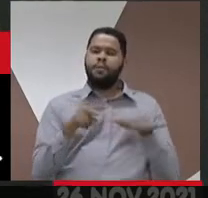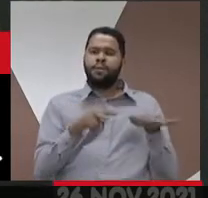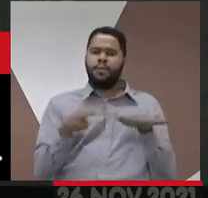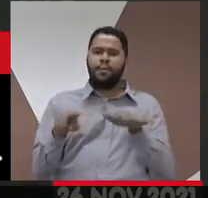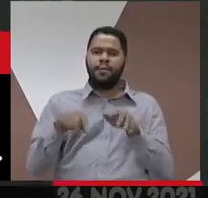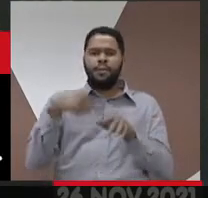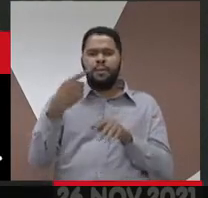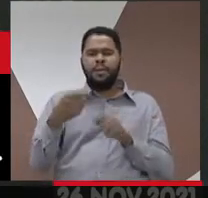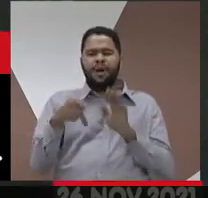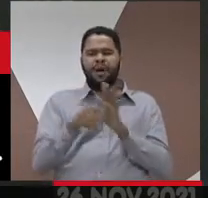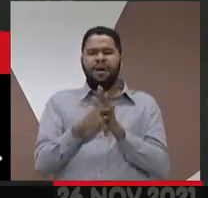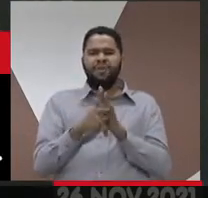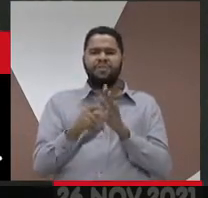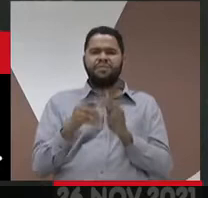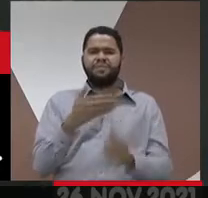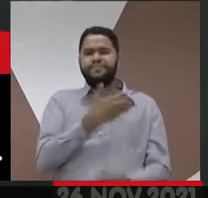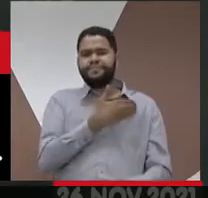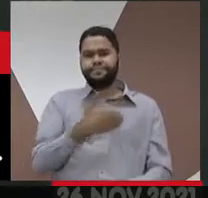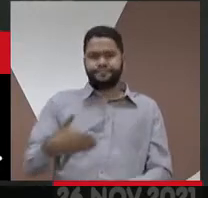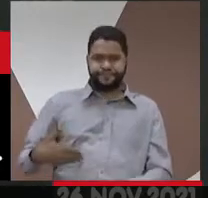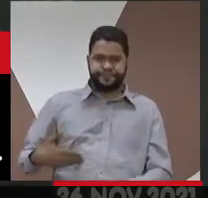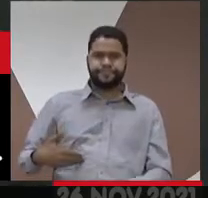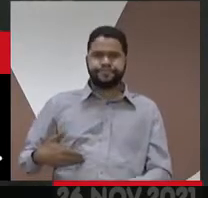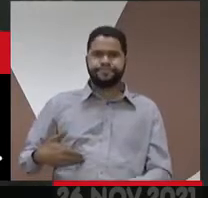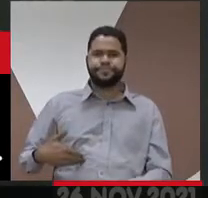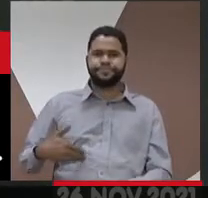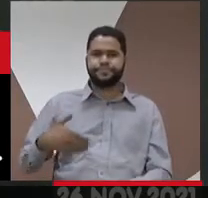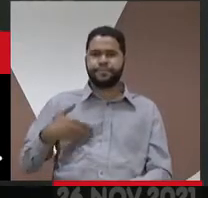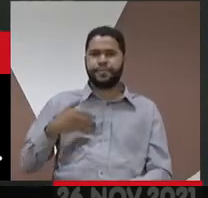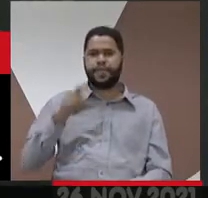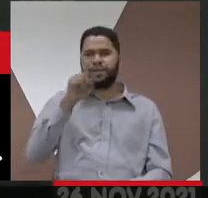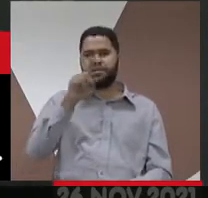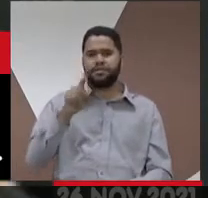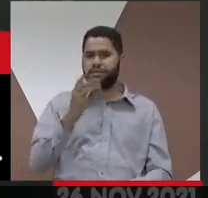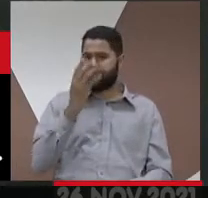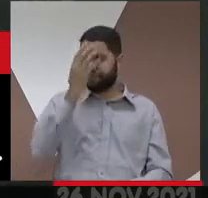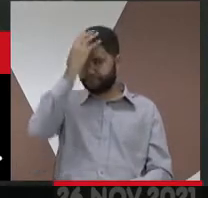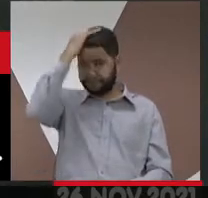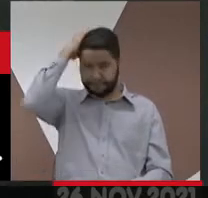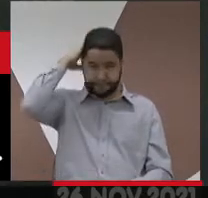seguinte, após o governador Romeu Zema lançar